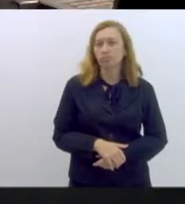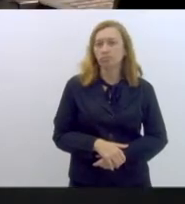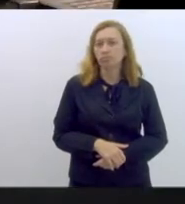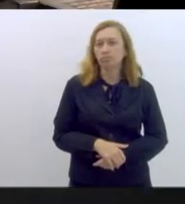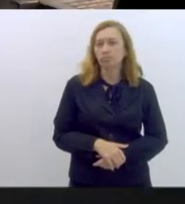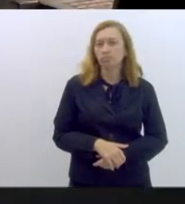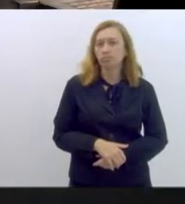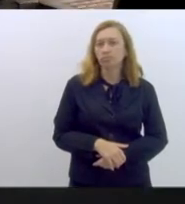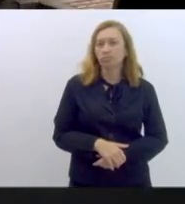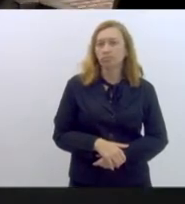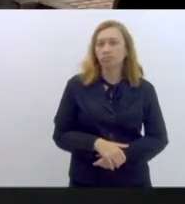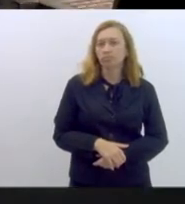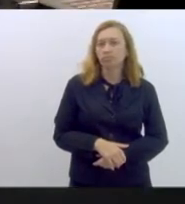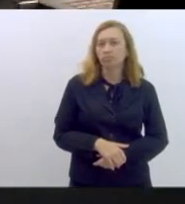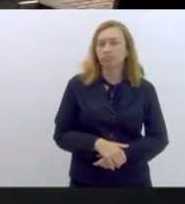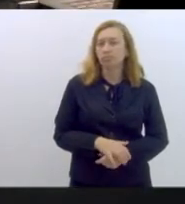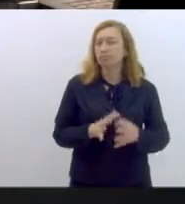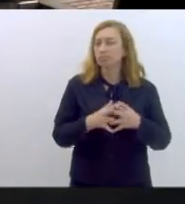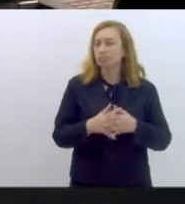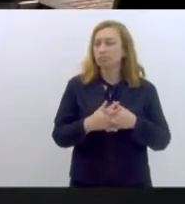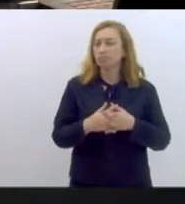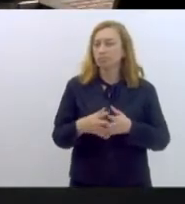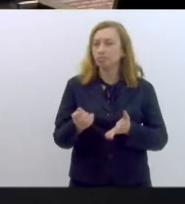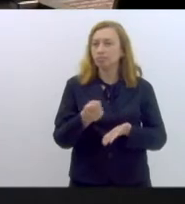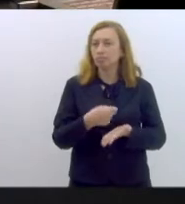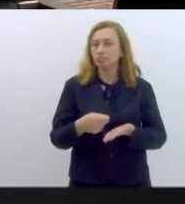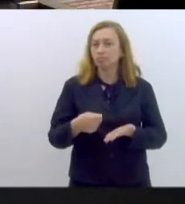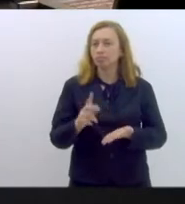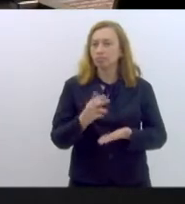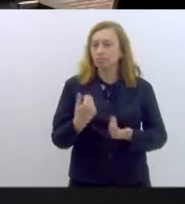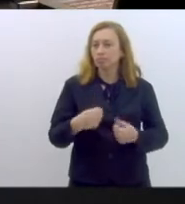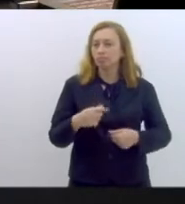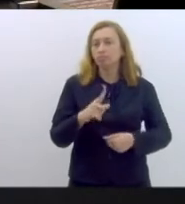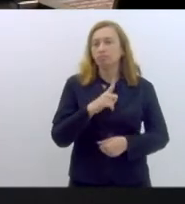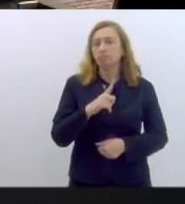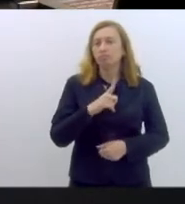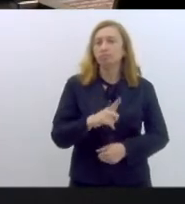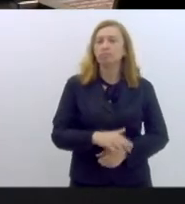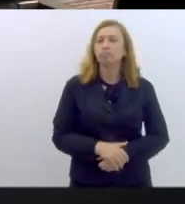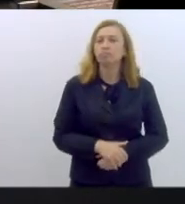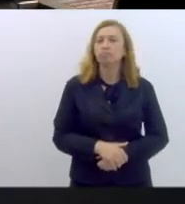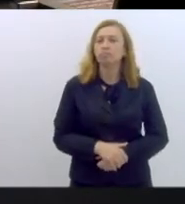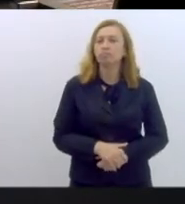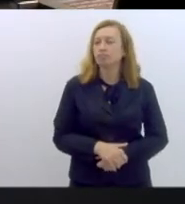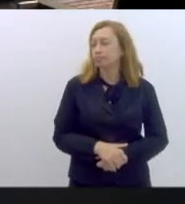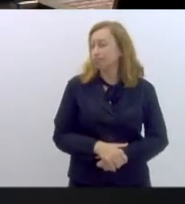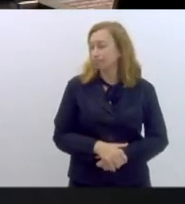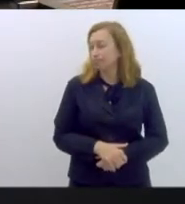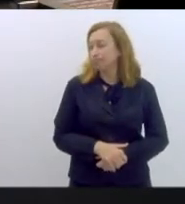Porque não está escrito, eu estou me atrapalhando. O anexo 1 está aqui. Ó. Anexo 1.